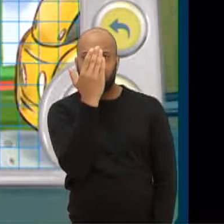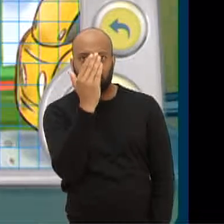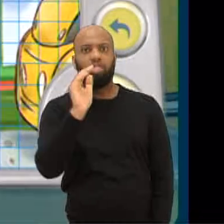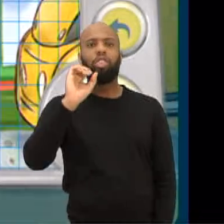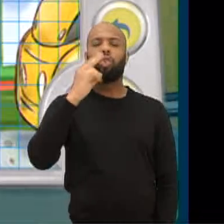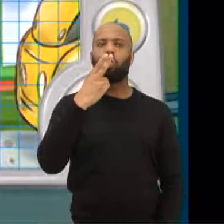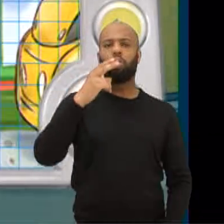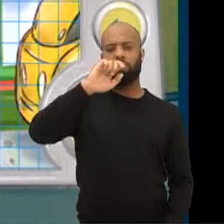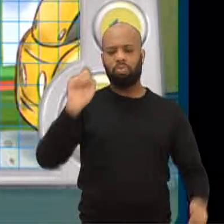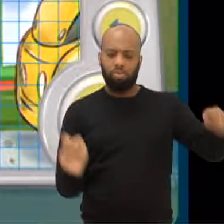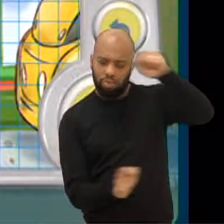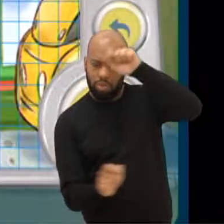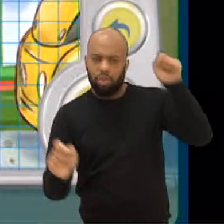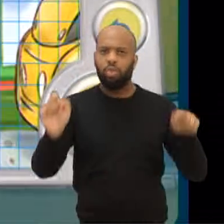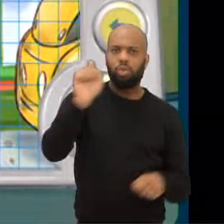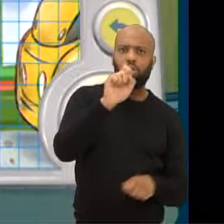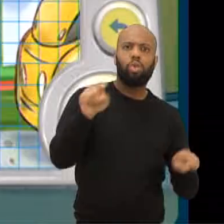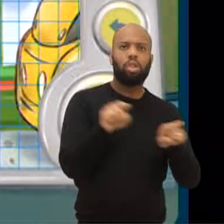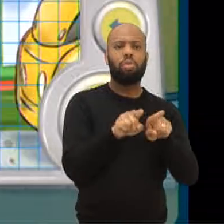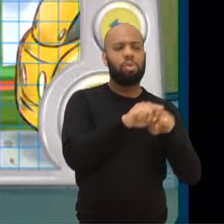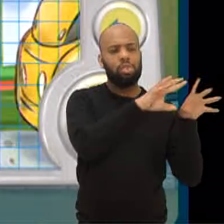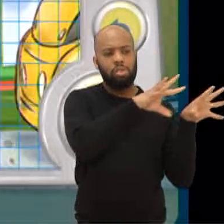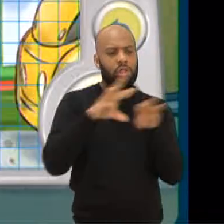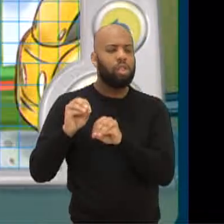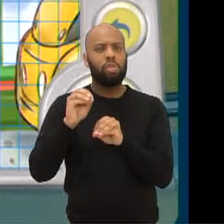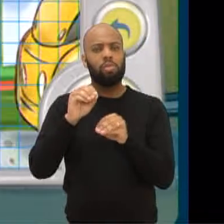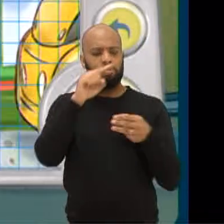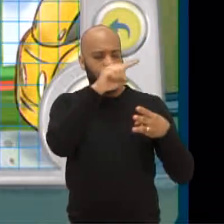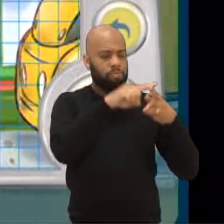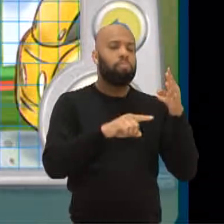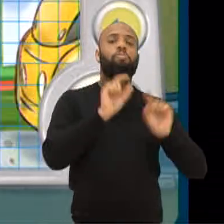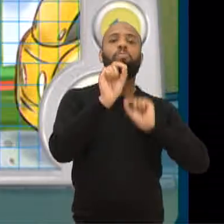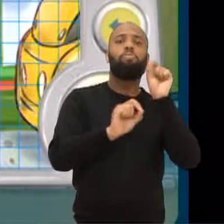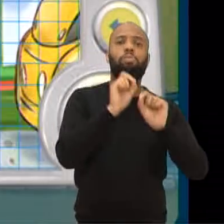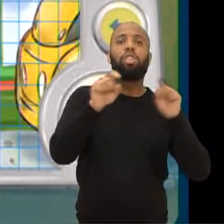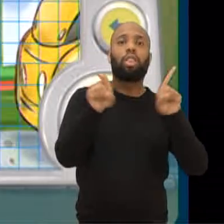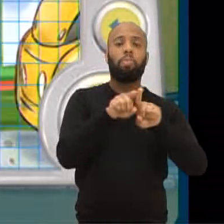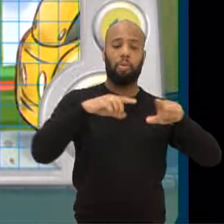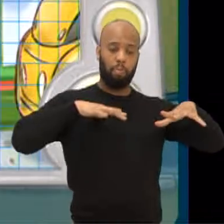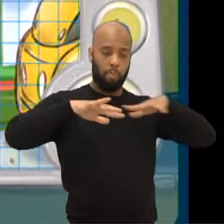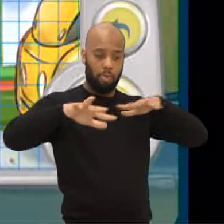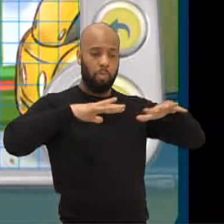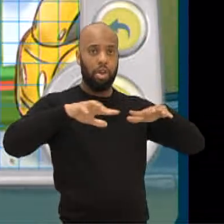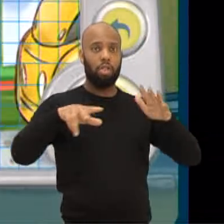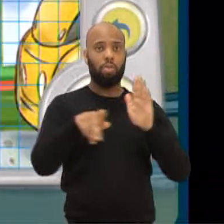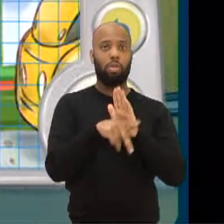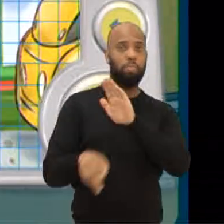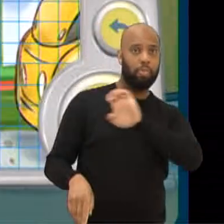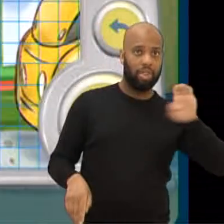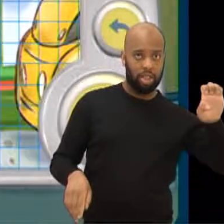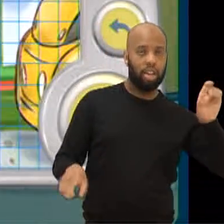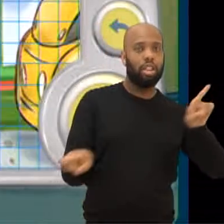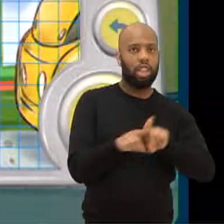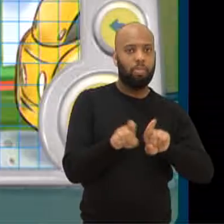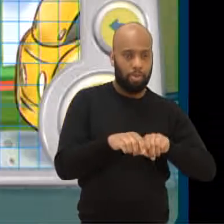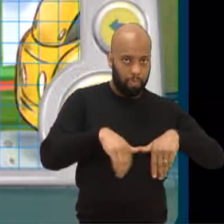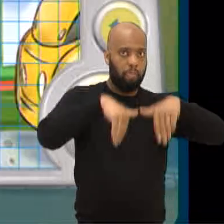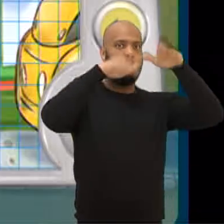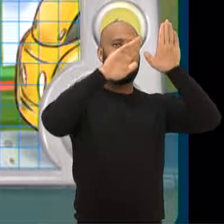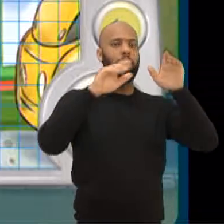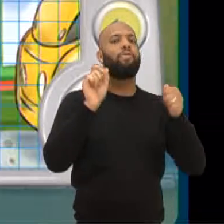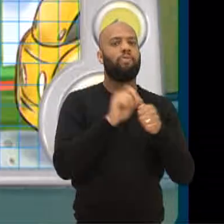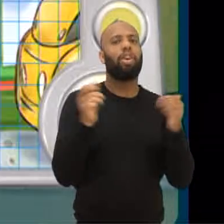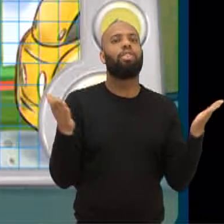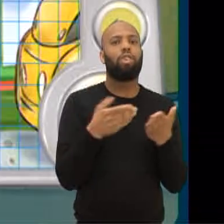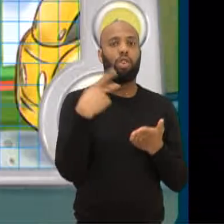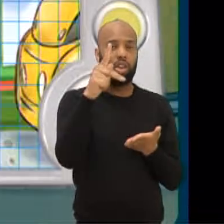ou rotacionada, ou transladada, e vai ter que ser movimentada para a esquerda e para cima. Então faça